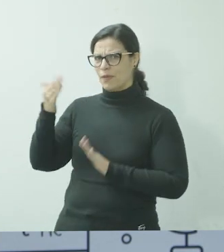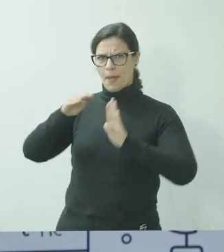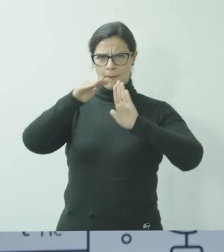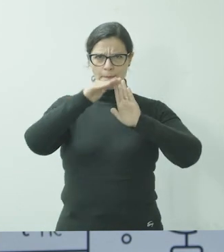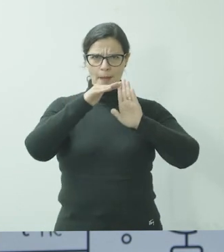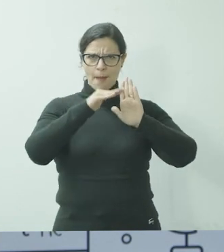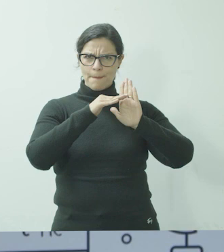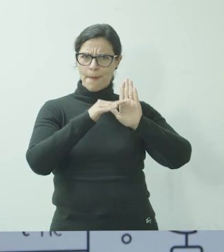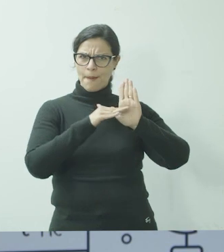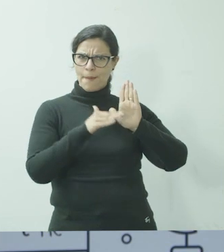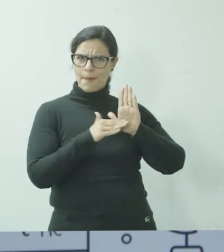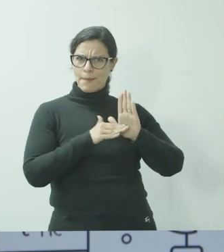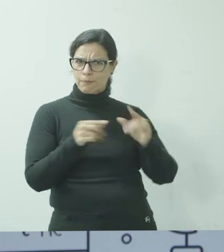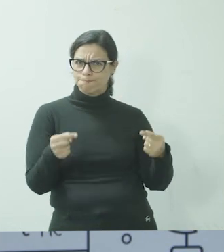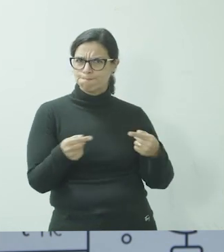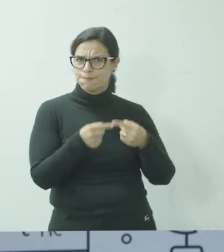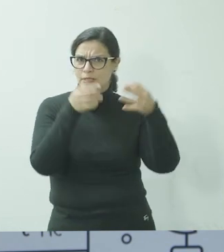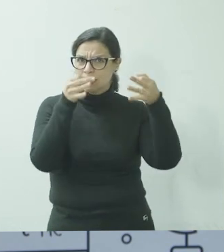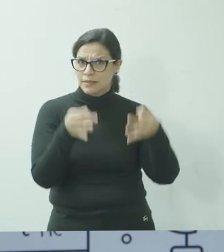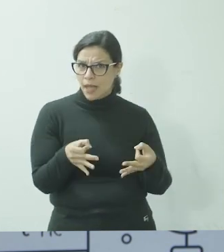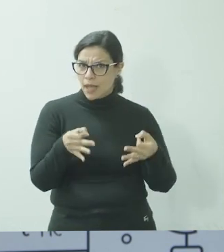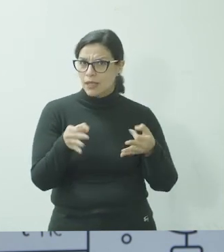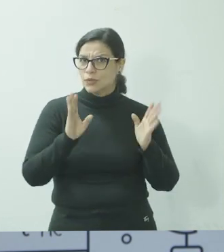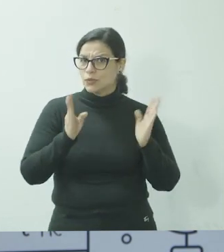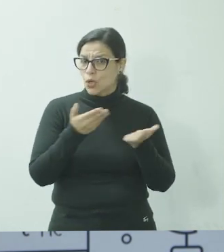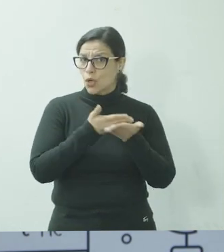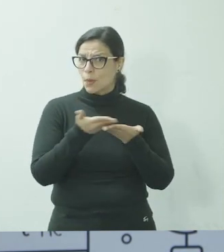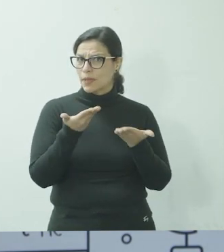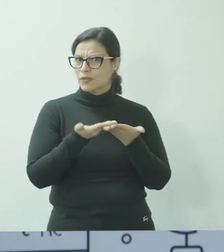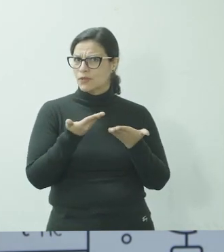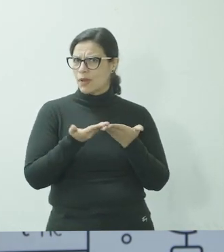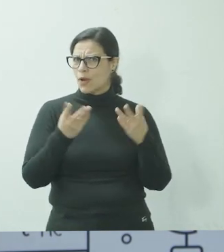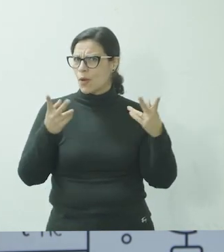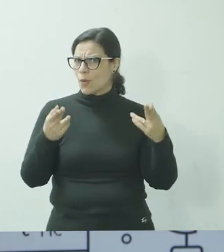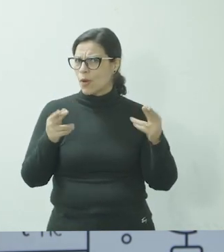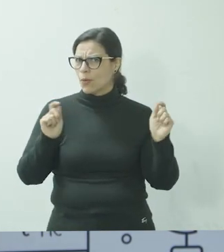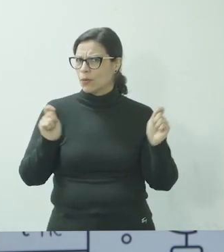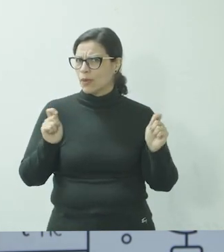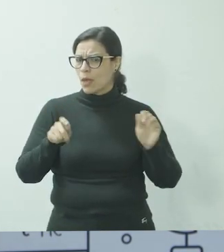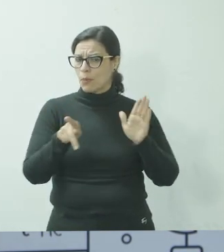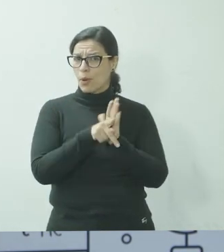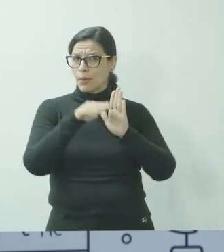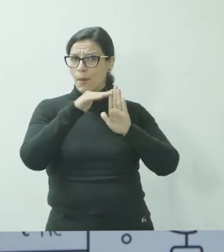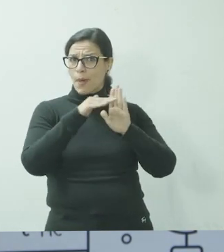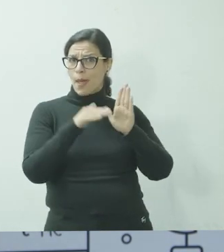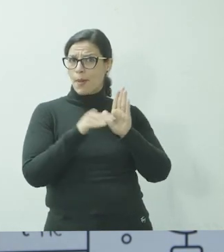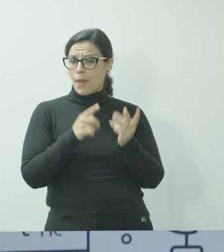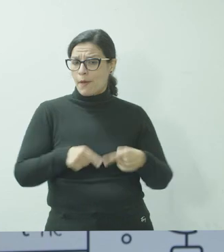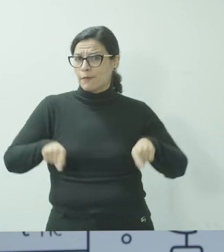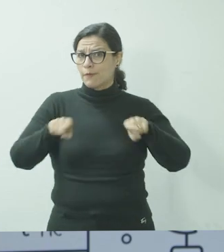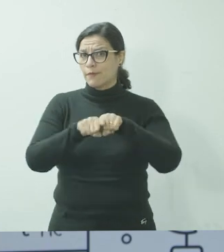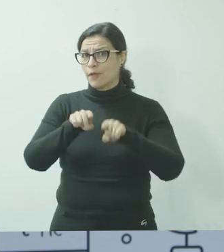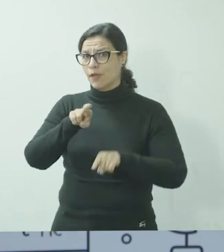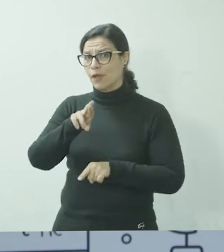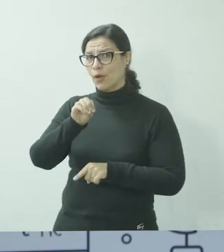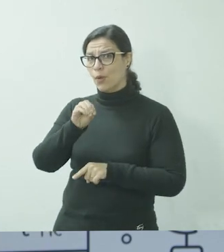ver se cumprimos tudo que foi proposto lá no comecinho da aula através da nossa